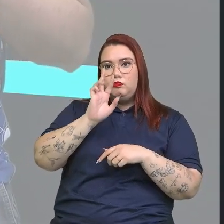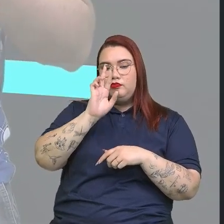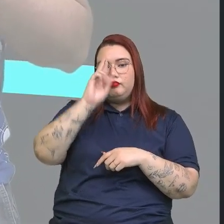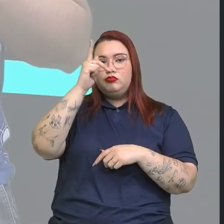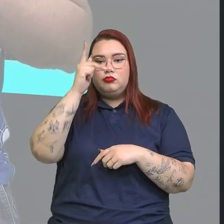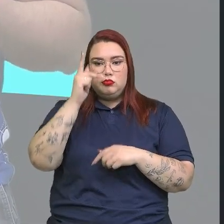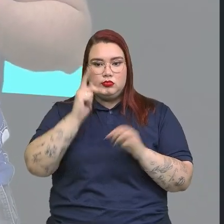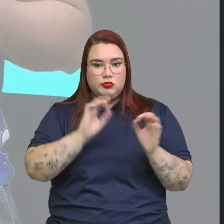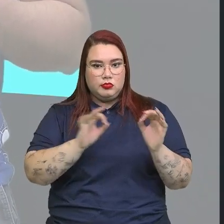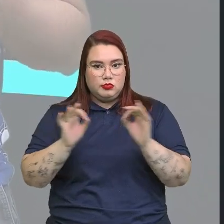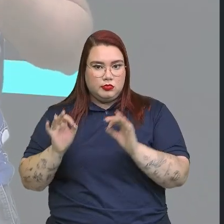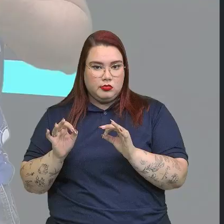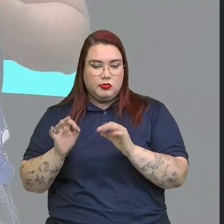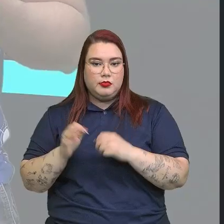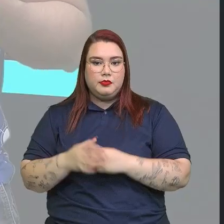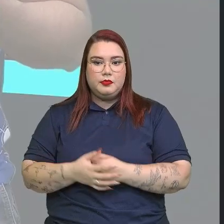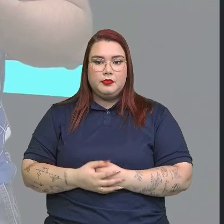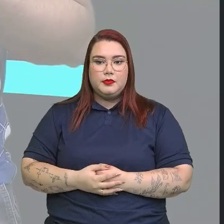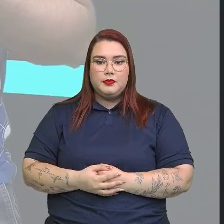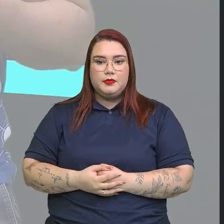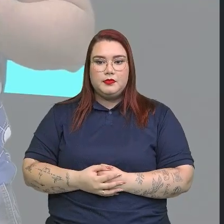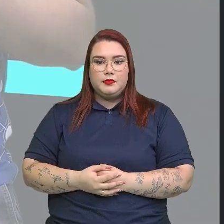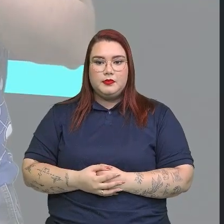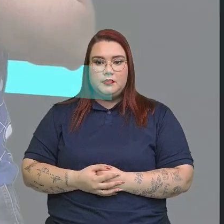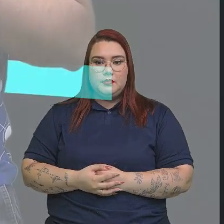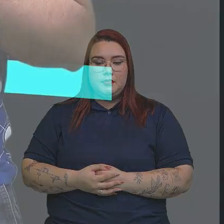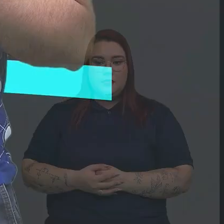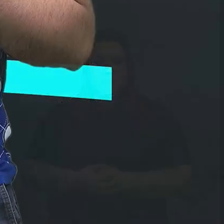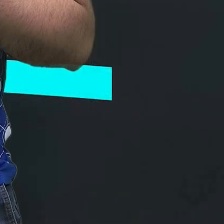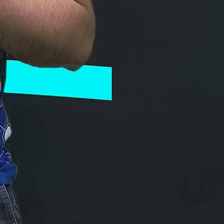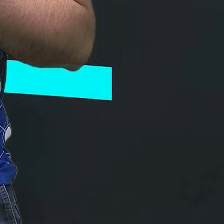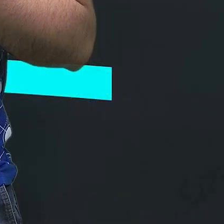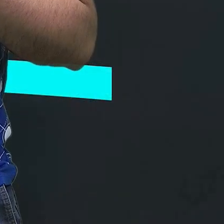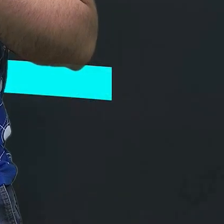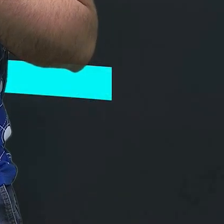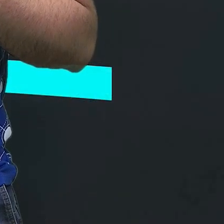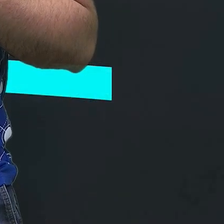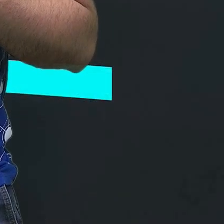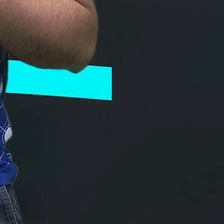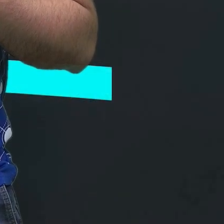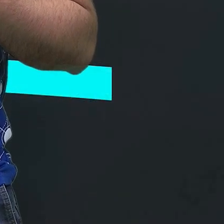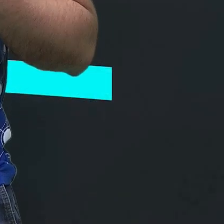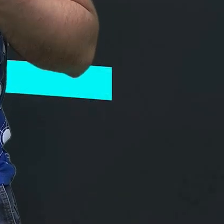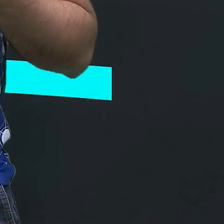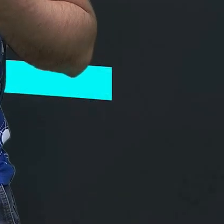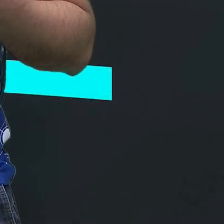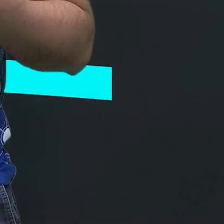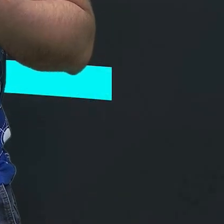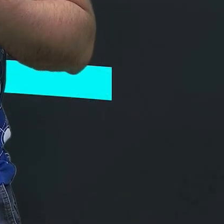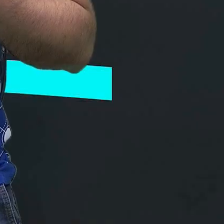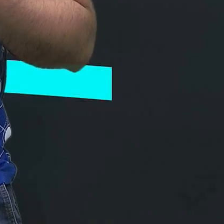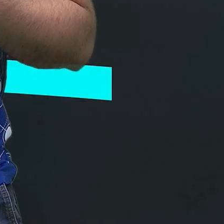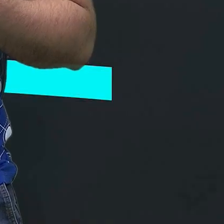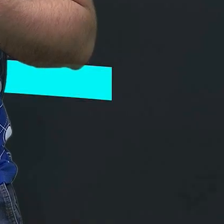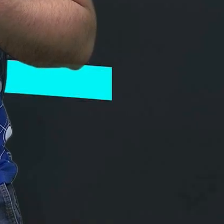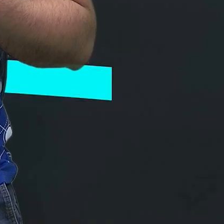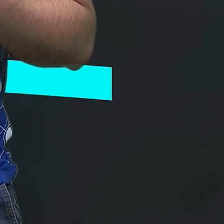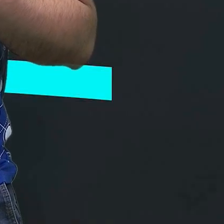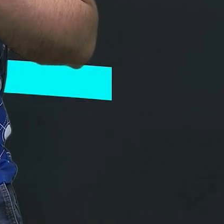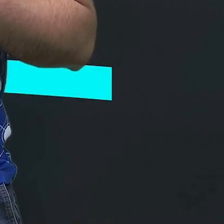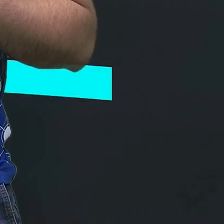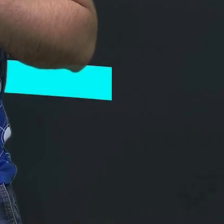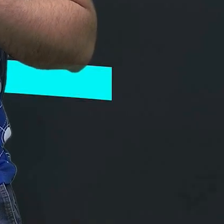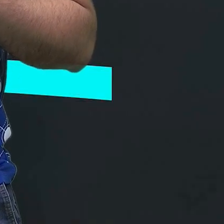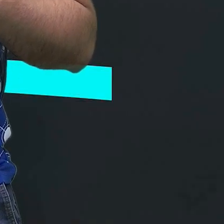consciência. De repente, eles começam a perceber que alguém está explorando ele, que ele já não pensa de determinada